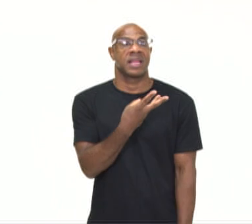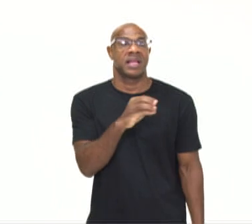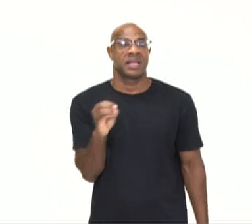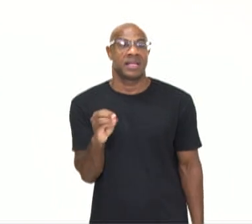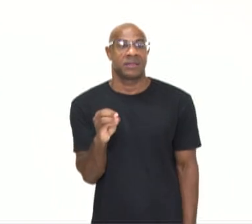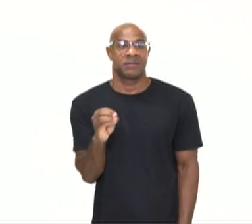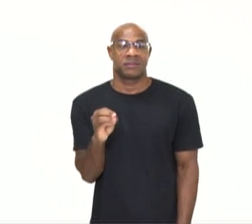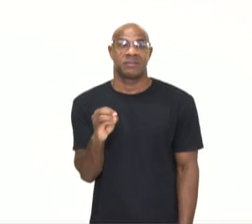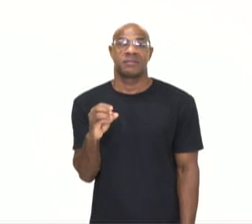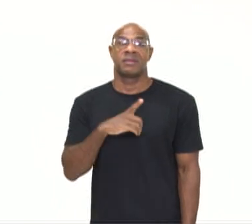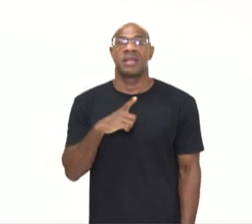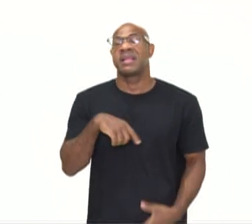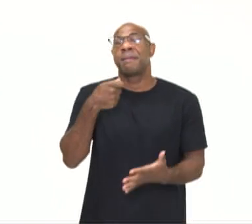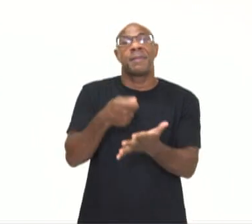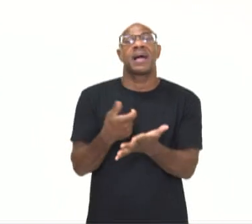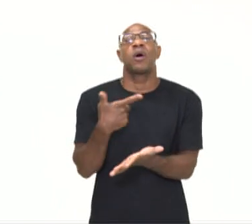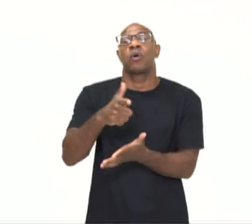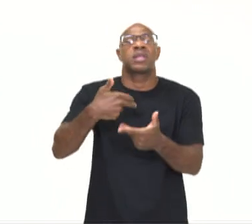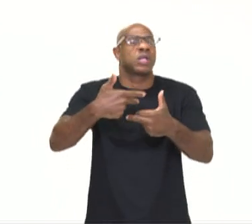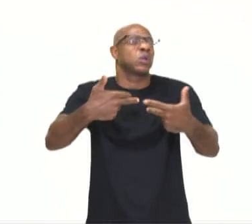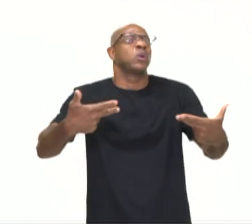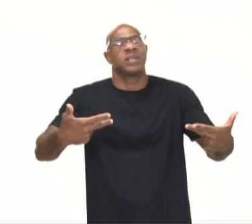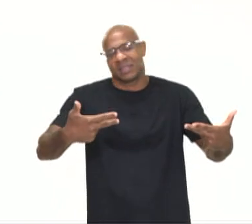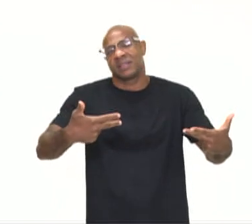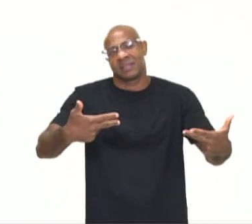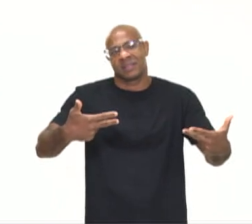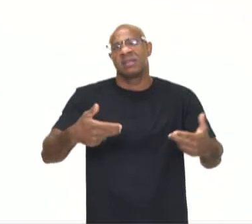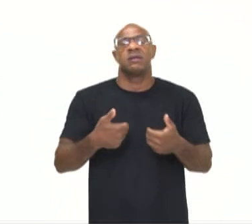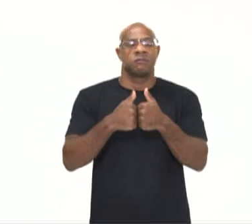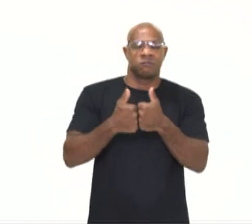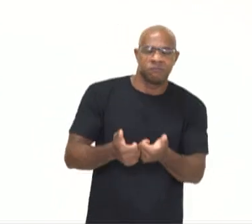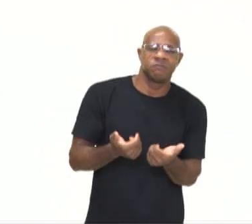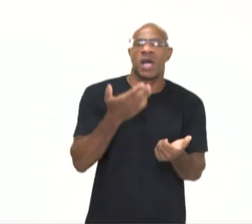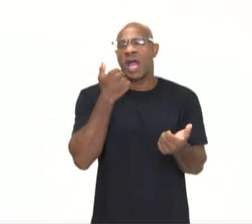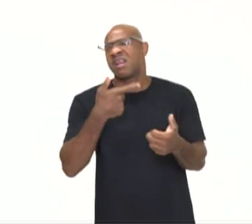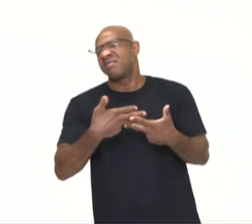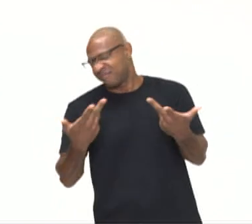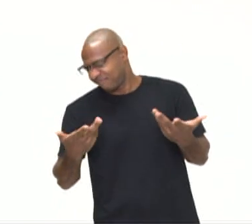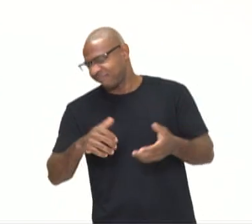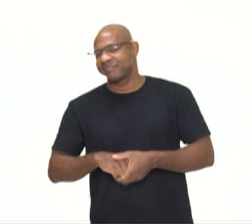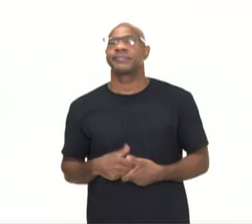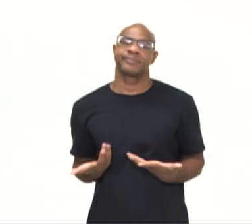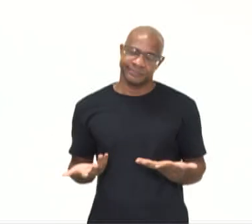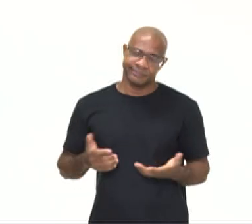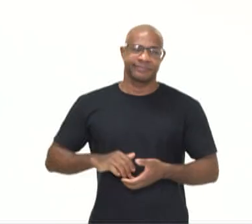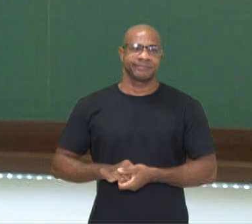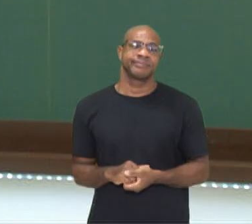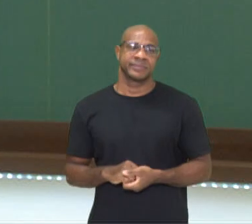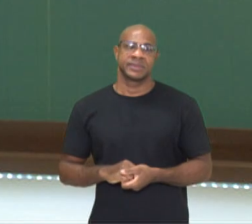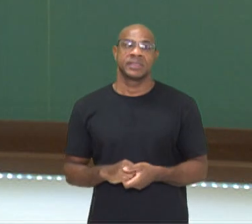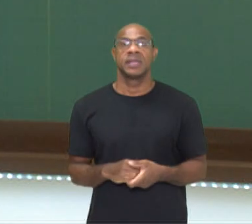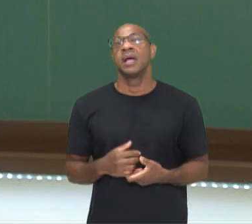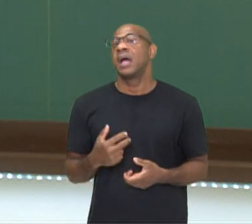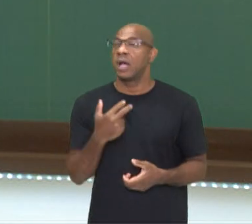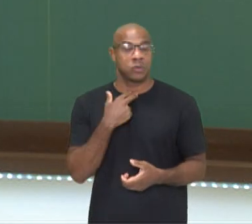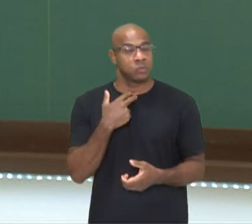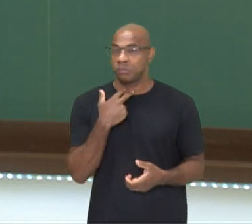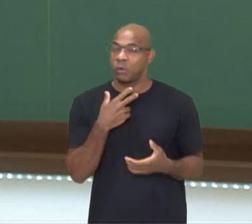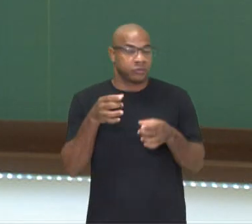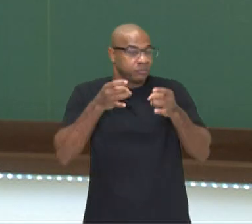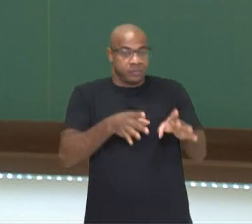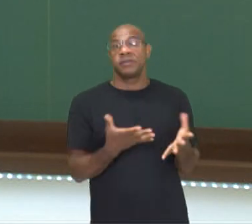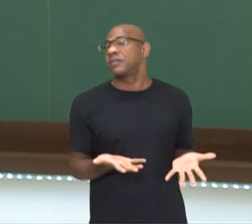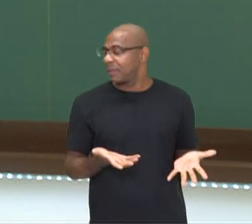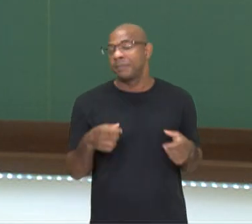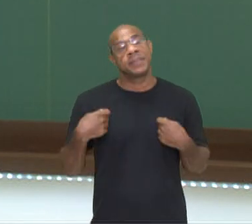reais, ela já paga outras despesas, que é, por exemplo, transporte e alimentação, coisas imprescindíveis, que ela não pode abrir mão desses